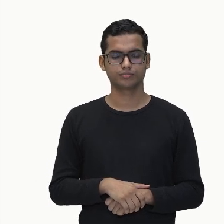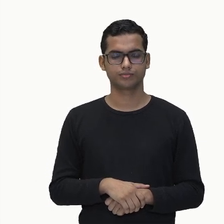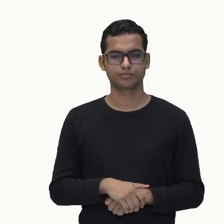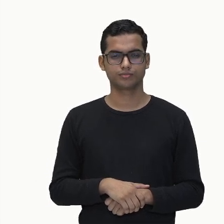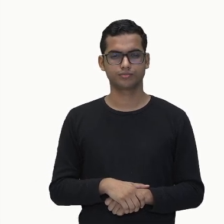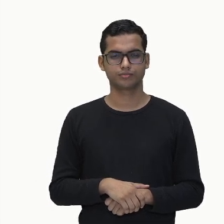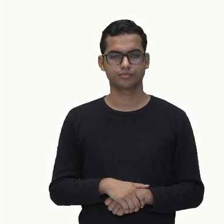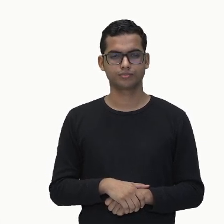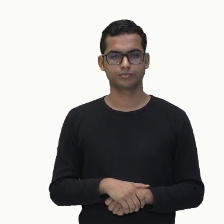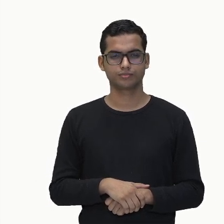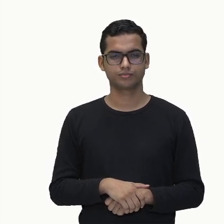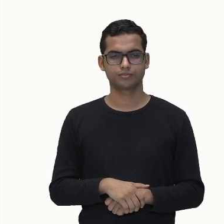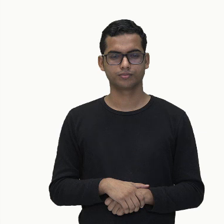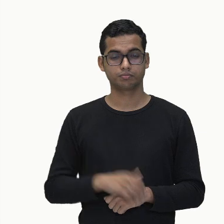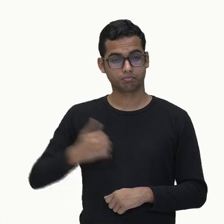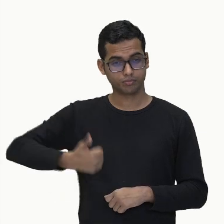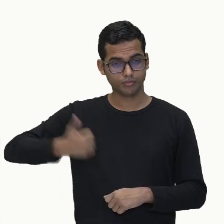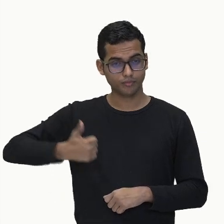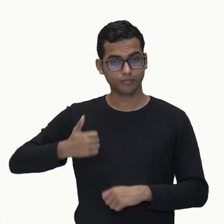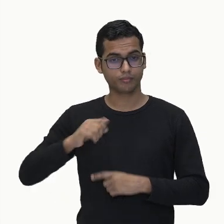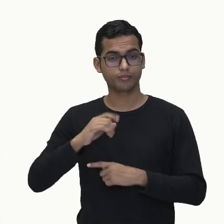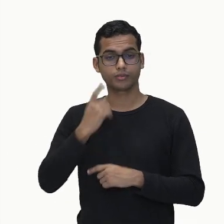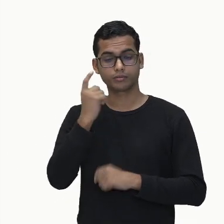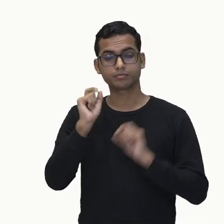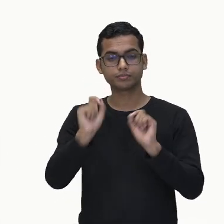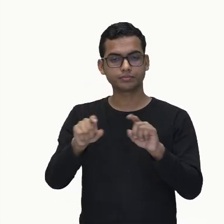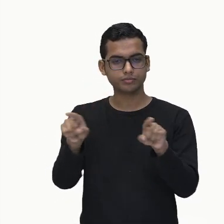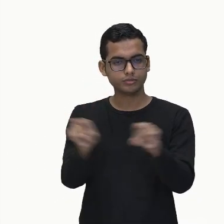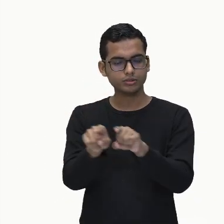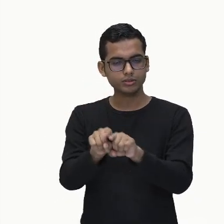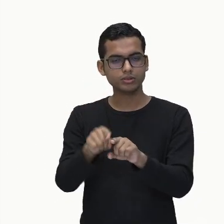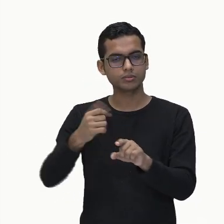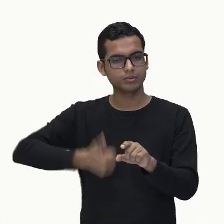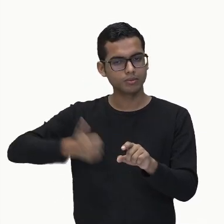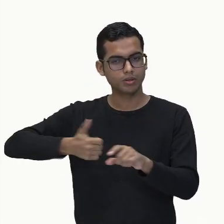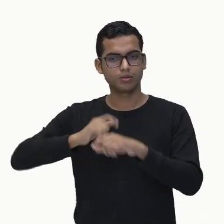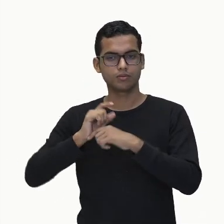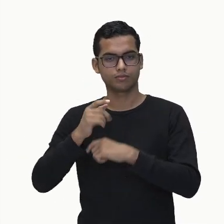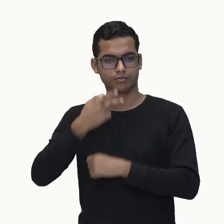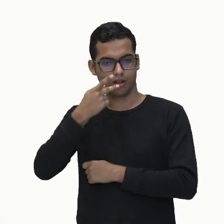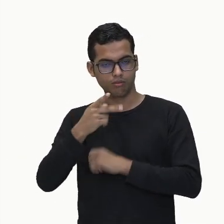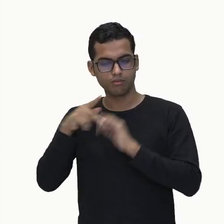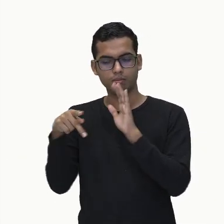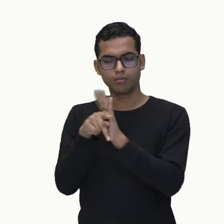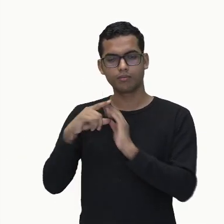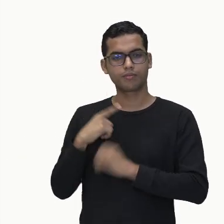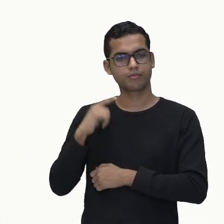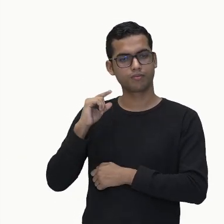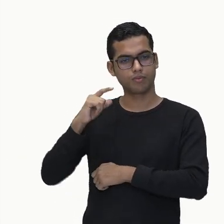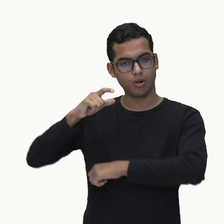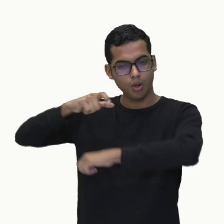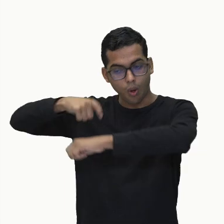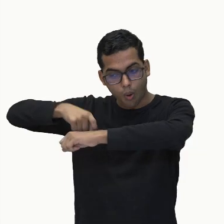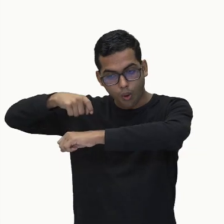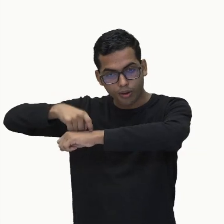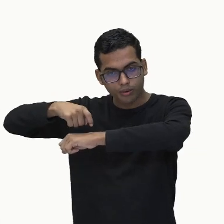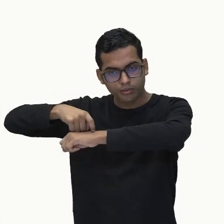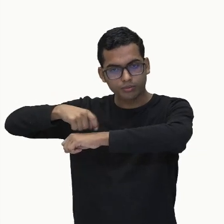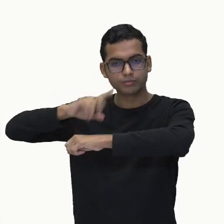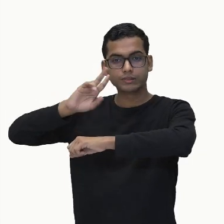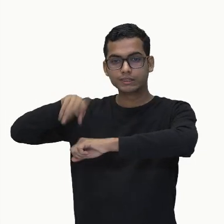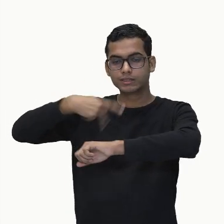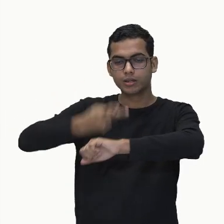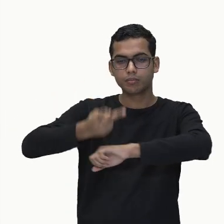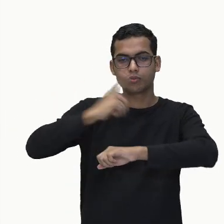primeiramente falamos aora i i né los minutos e por